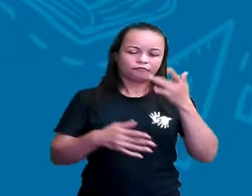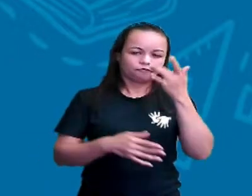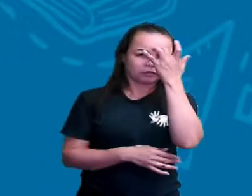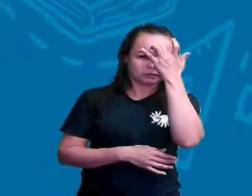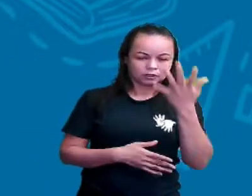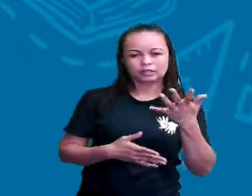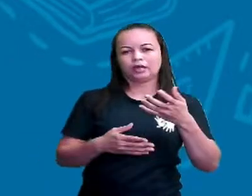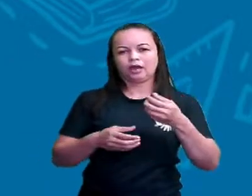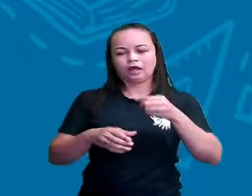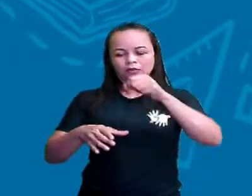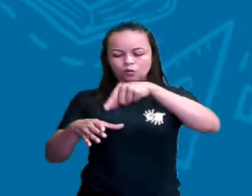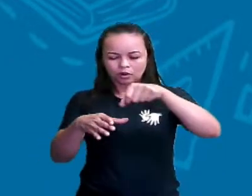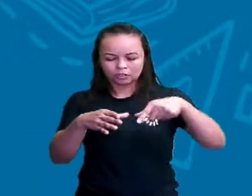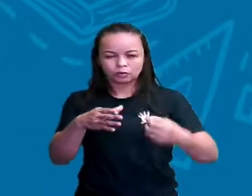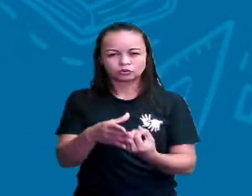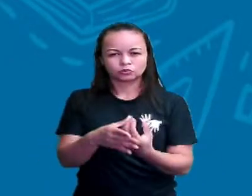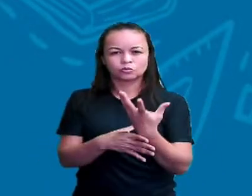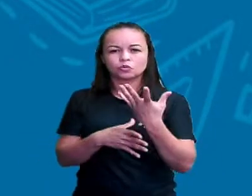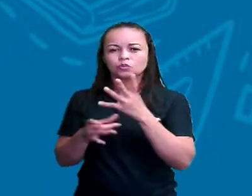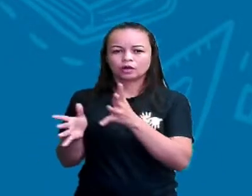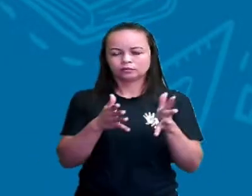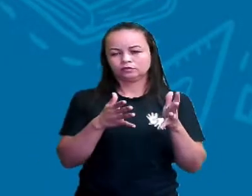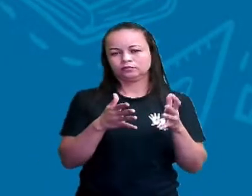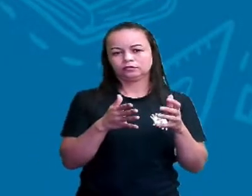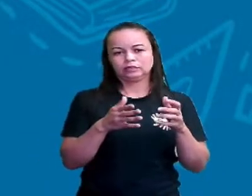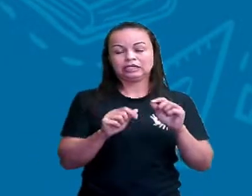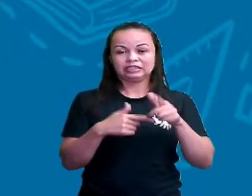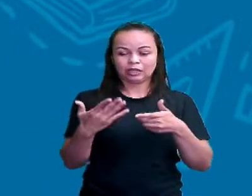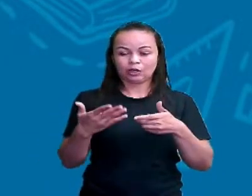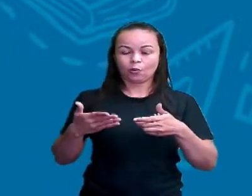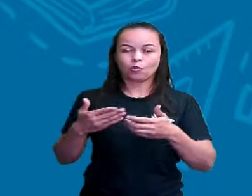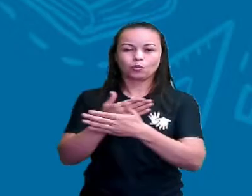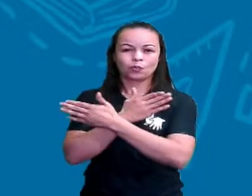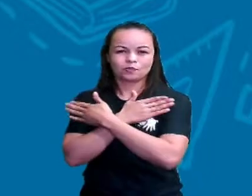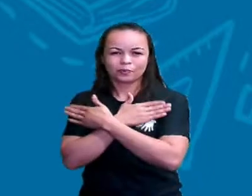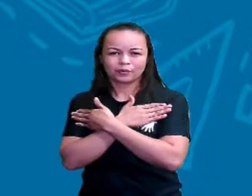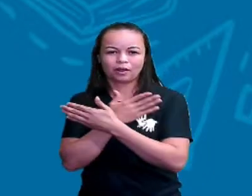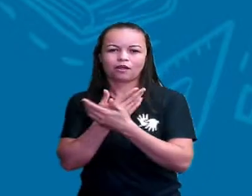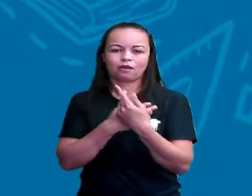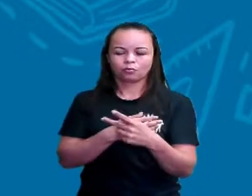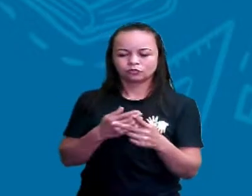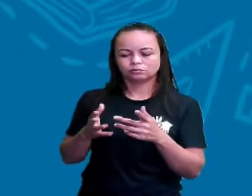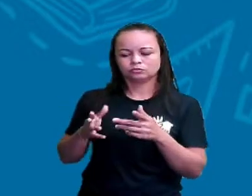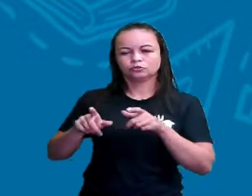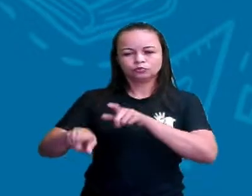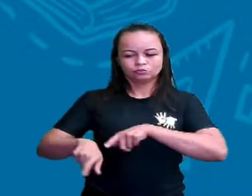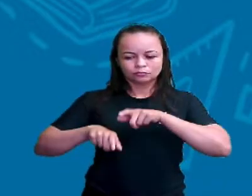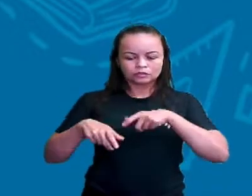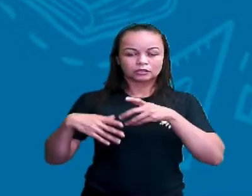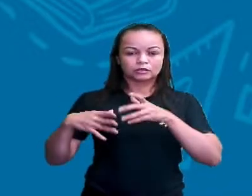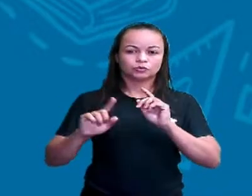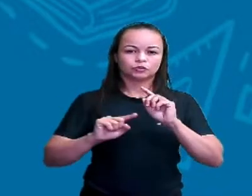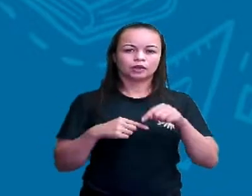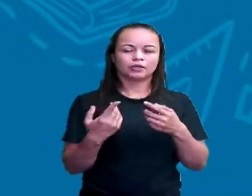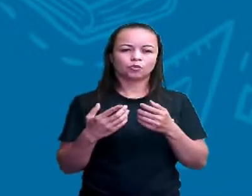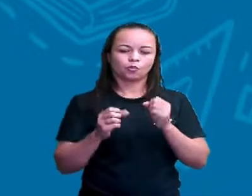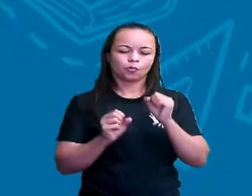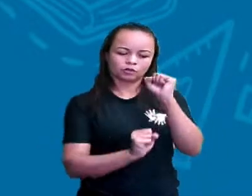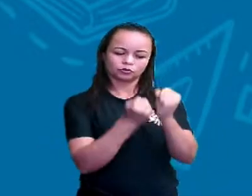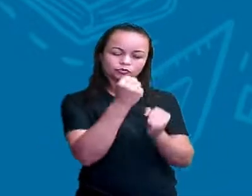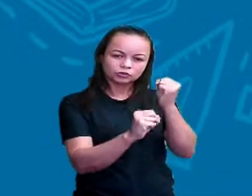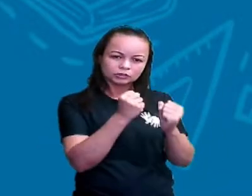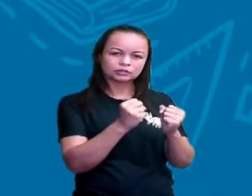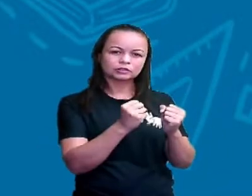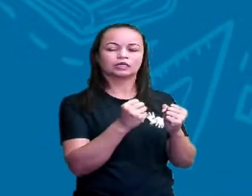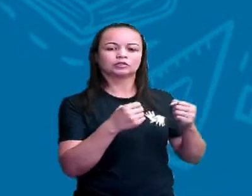né, do plantio, enfim, tudo mais. Então isso gerou desemprego no campo, né, e aí com a industrialização, o